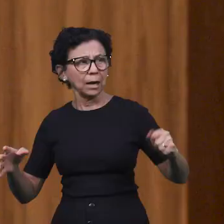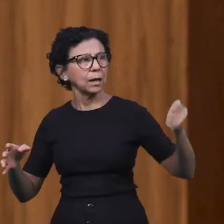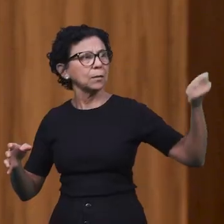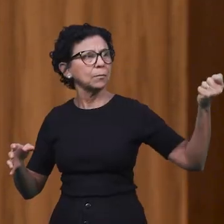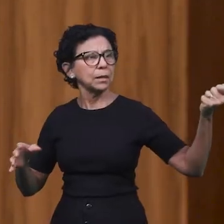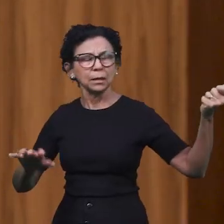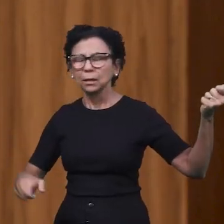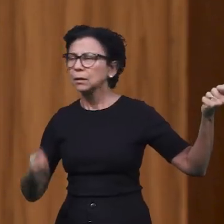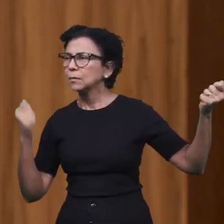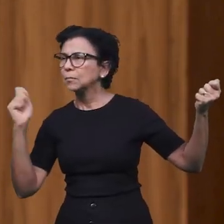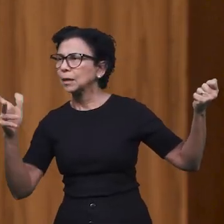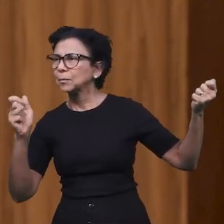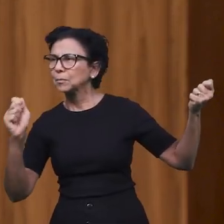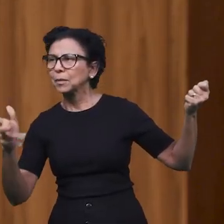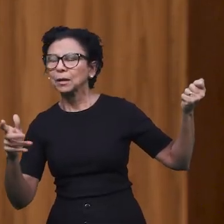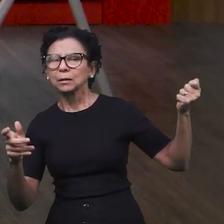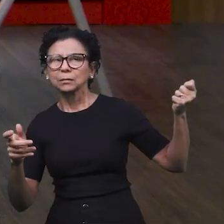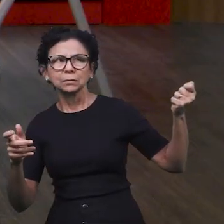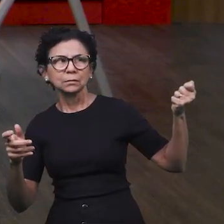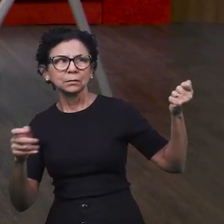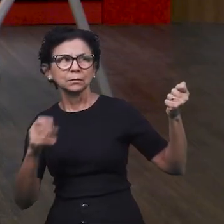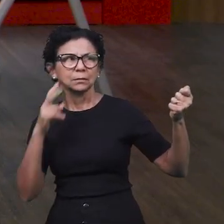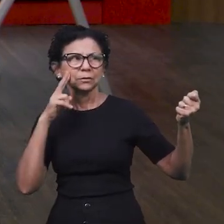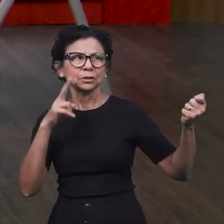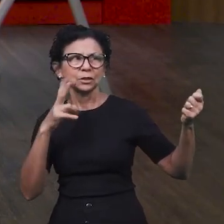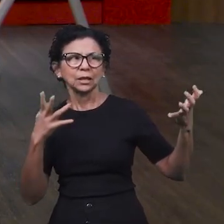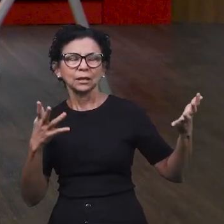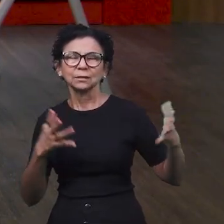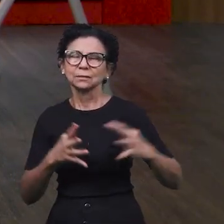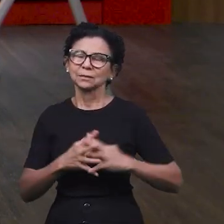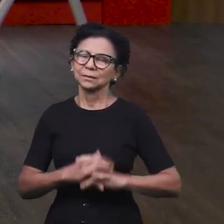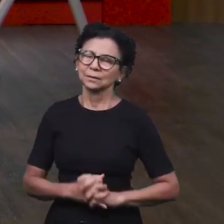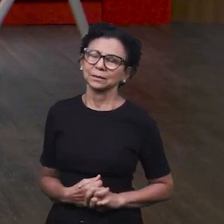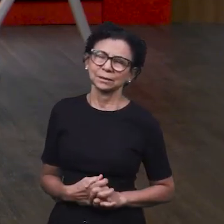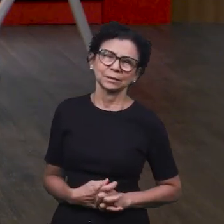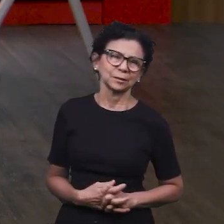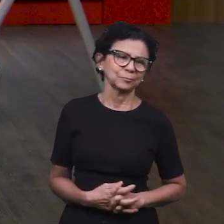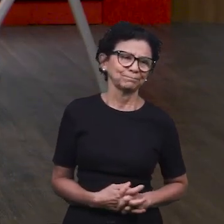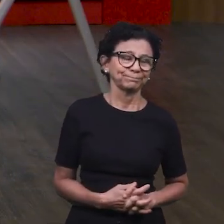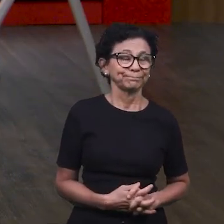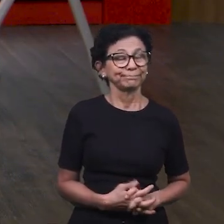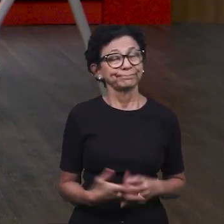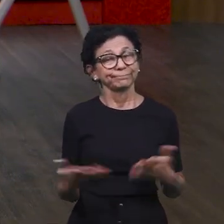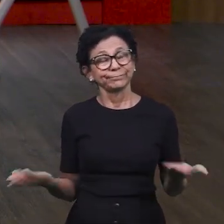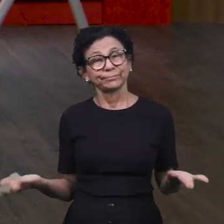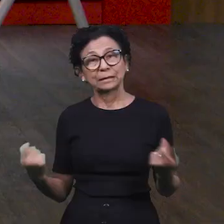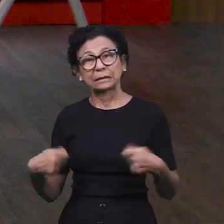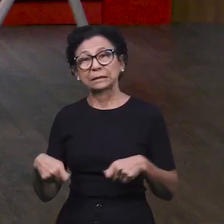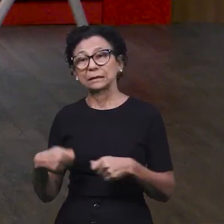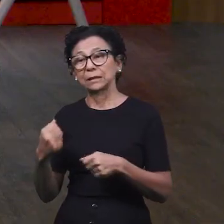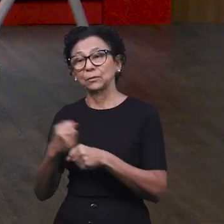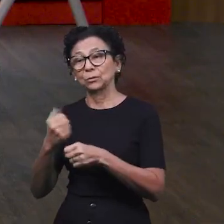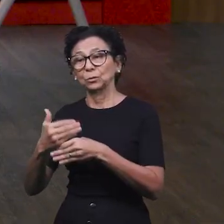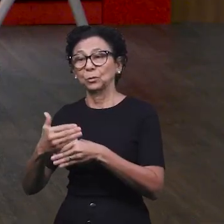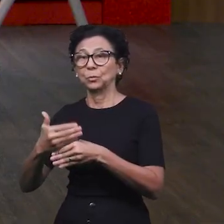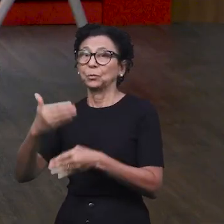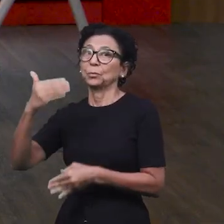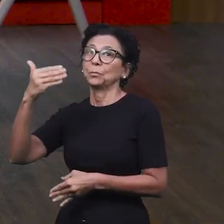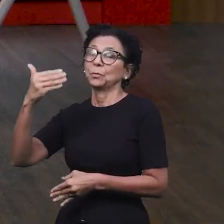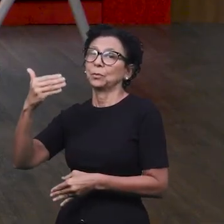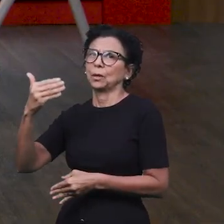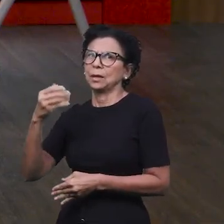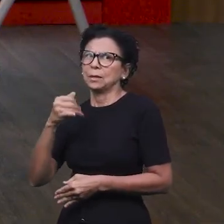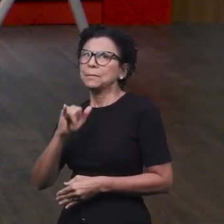E como é que ele sairia dos 2? Ele precisava enfrentar os 2. Os muros não podiam deixar de ser construídos, mas